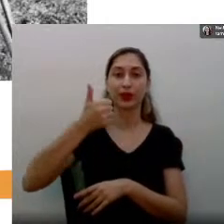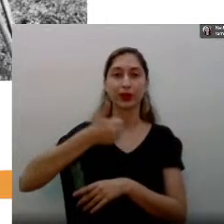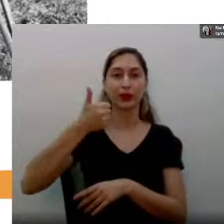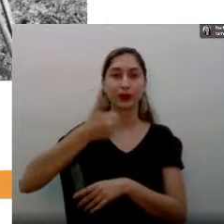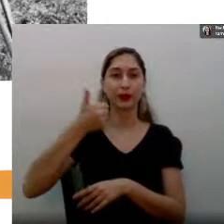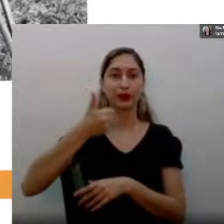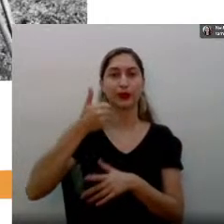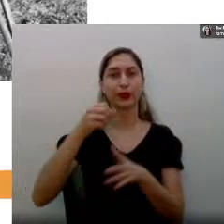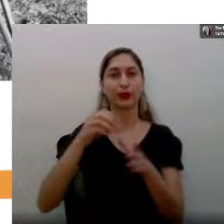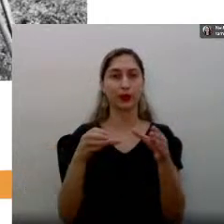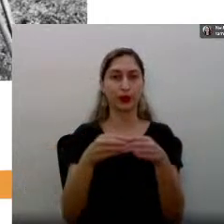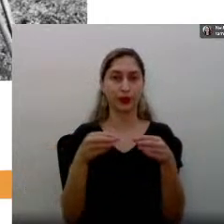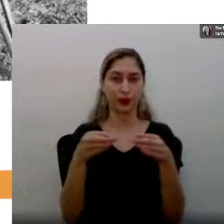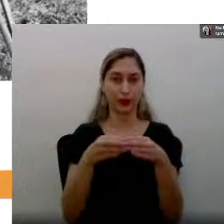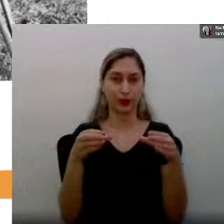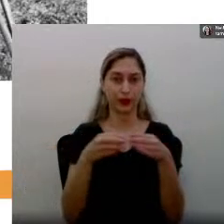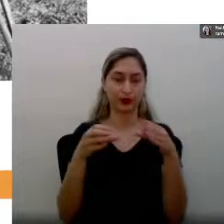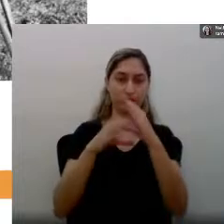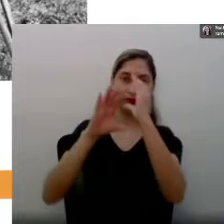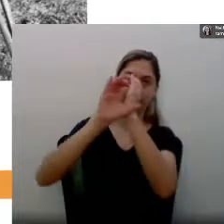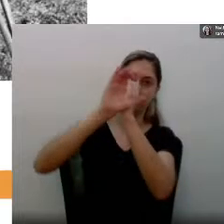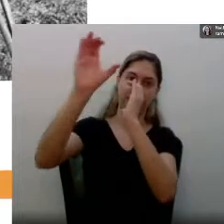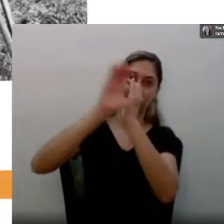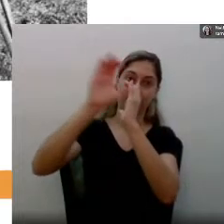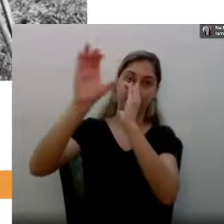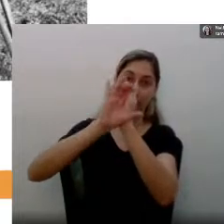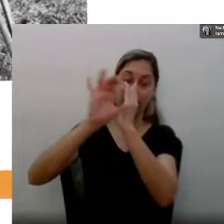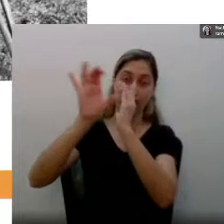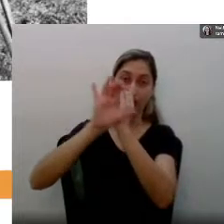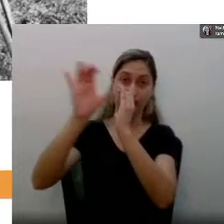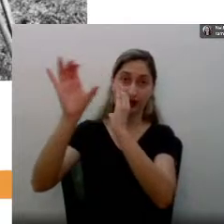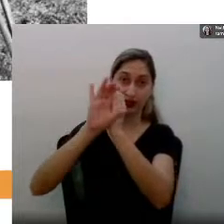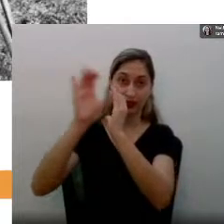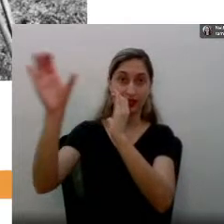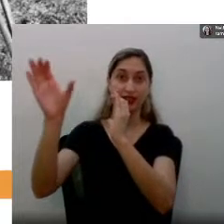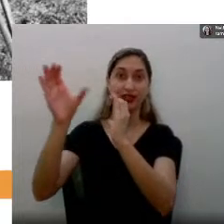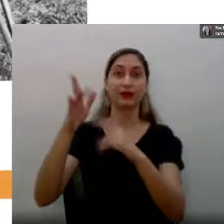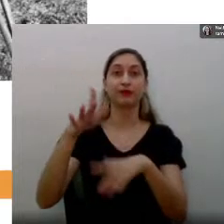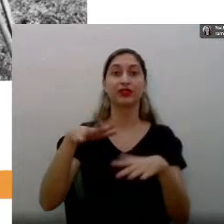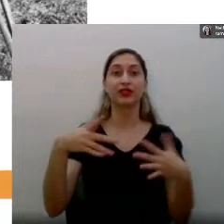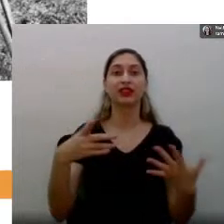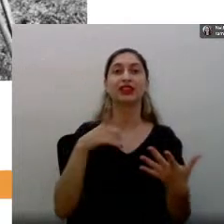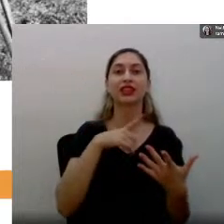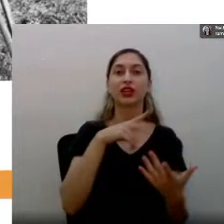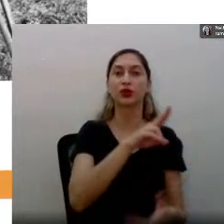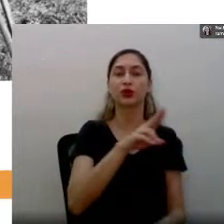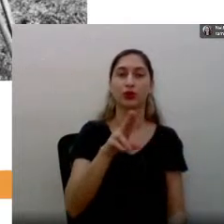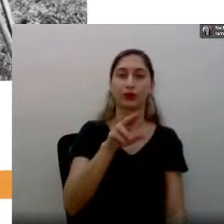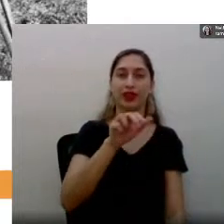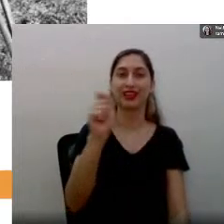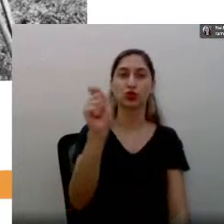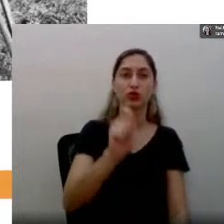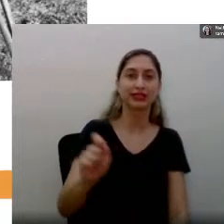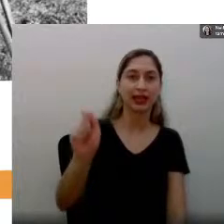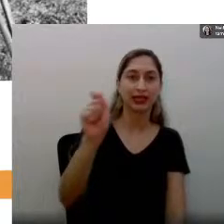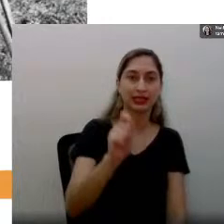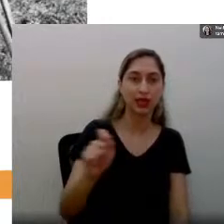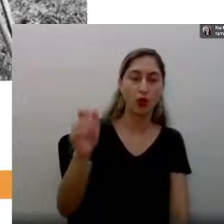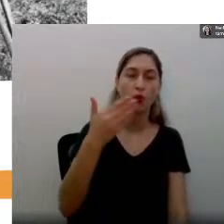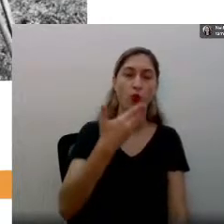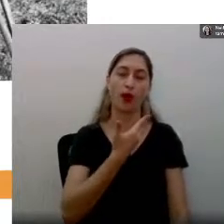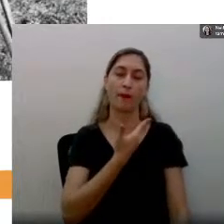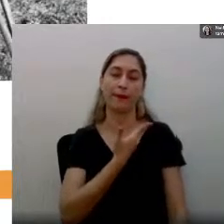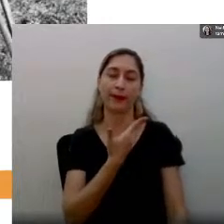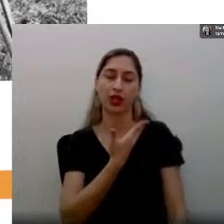astrônomos amadores né aquele a nossa cidade que é chamada de Associação dos Amigos da astronomia mas o que que é de interesse foi